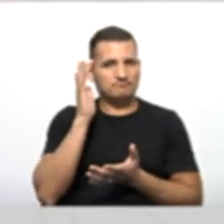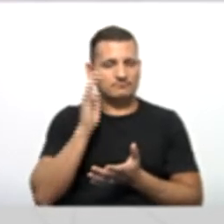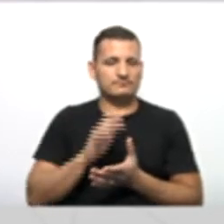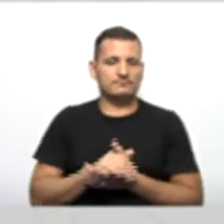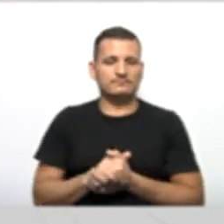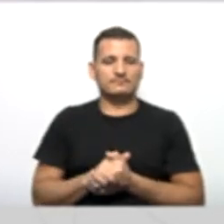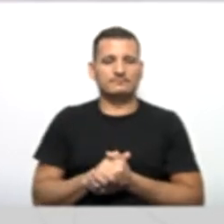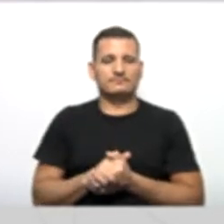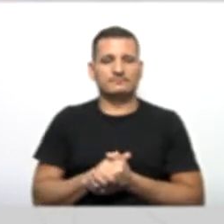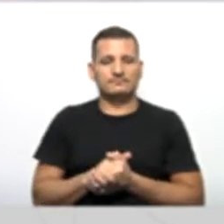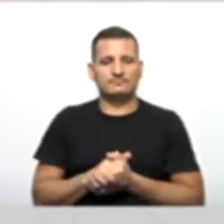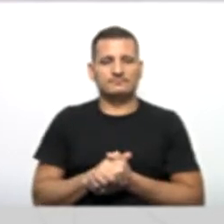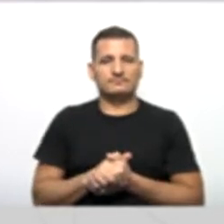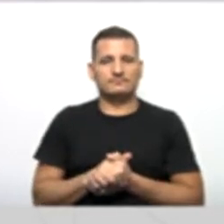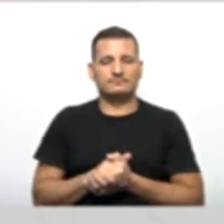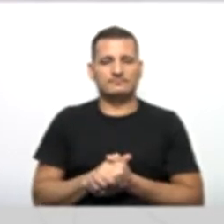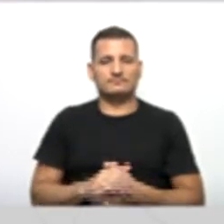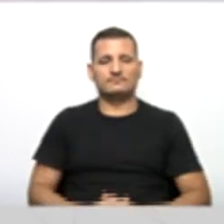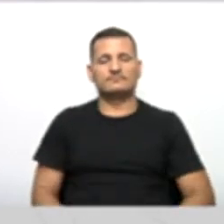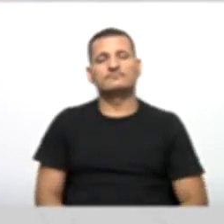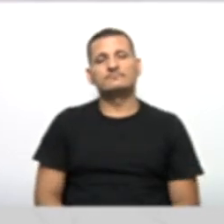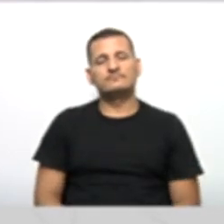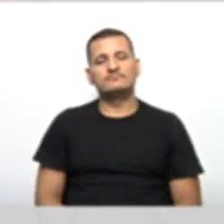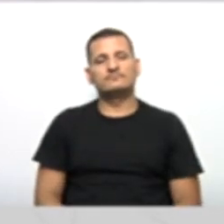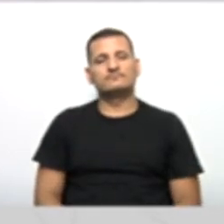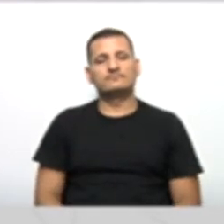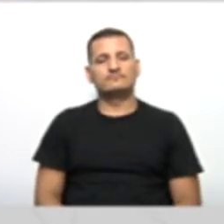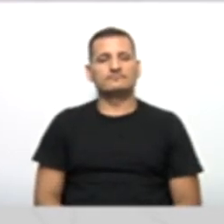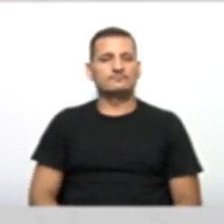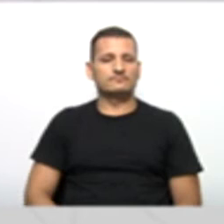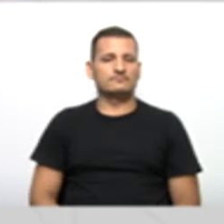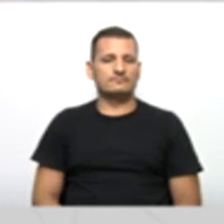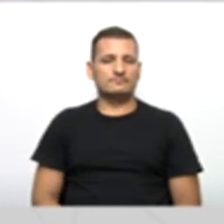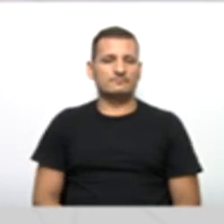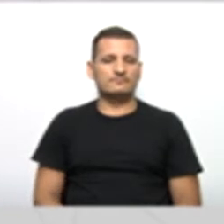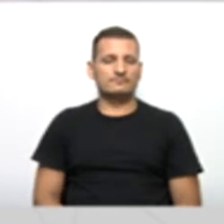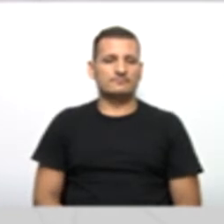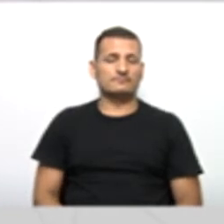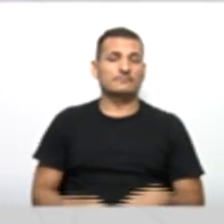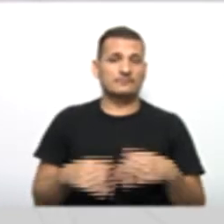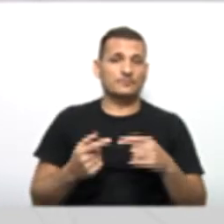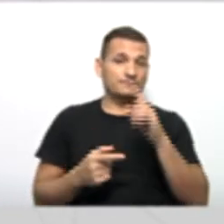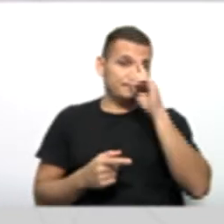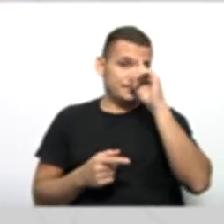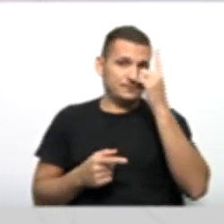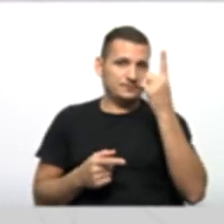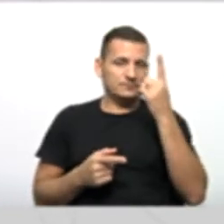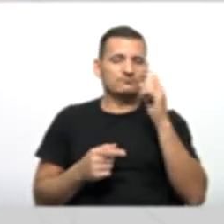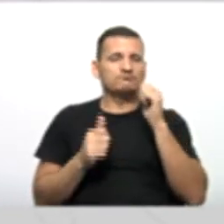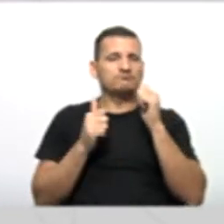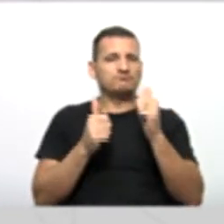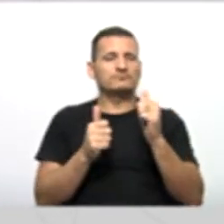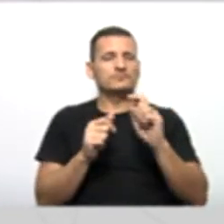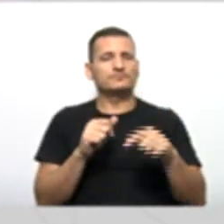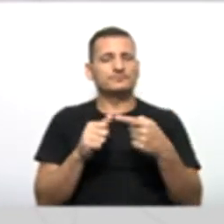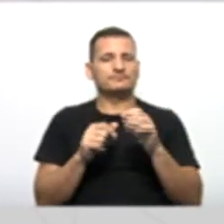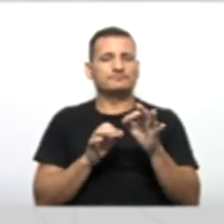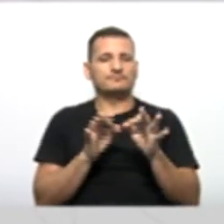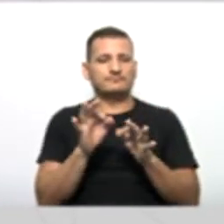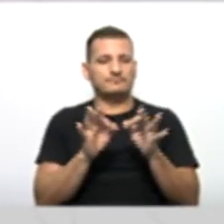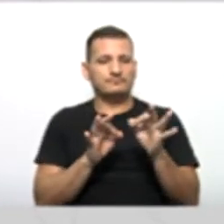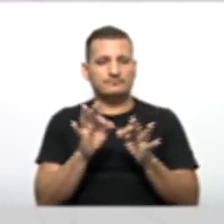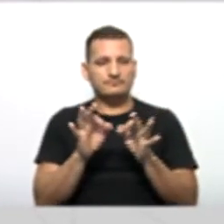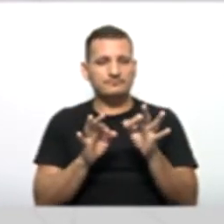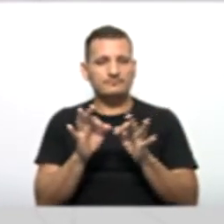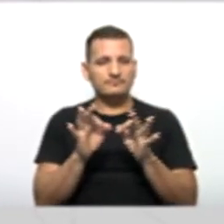ser que sim, né? Pode ser que ainda seja ela. Vamos analisar o restante. Depois que eu tenho a concepção da ideia, aí eu vou começar